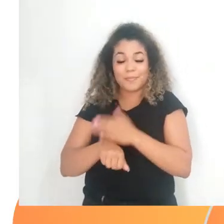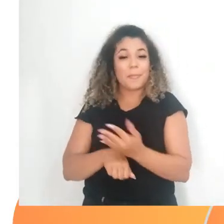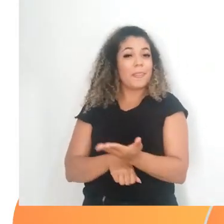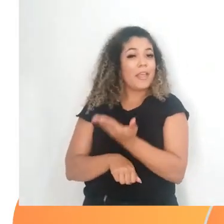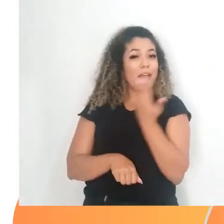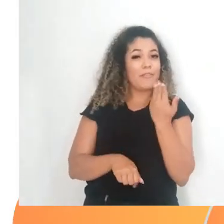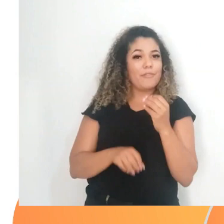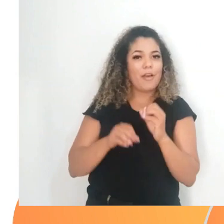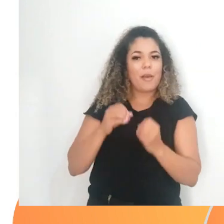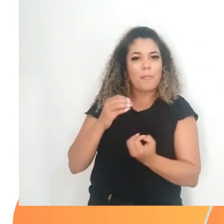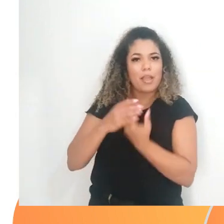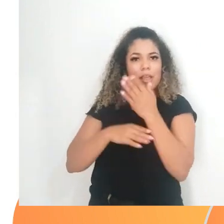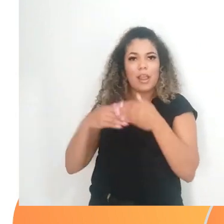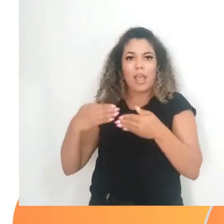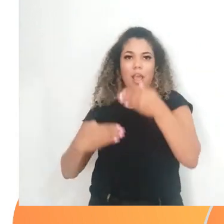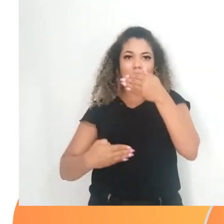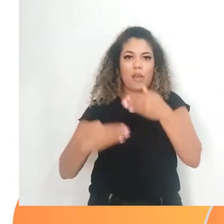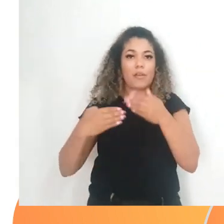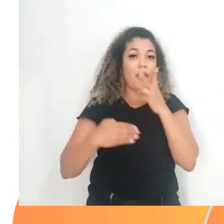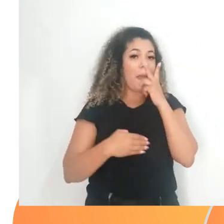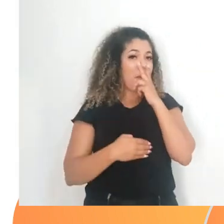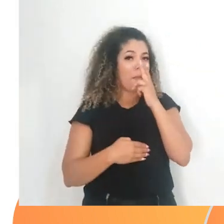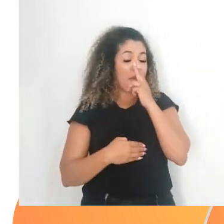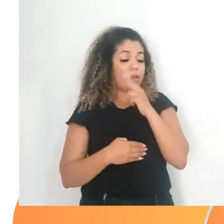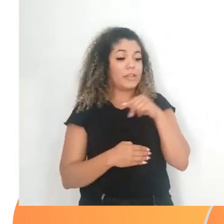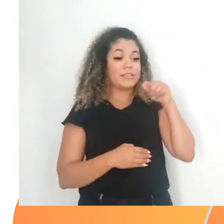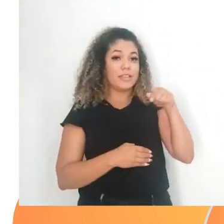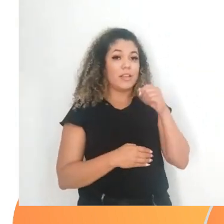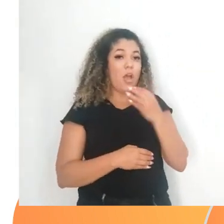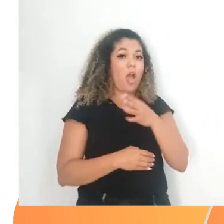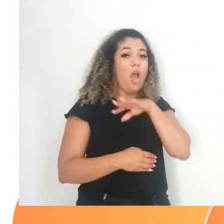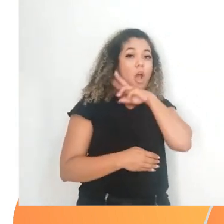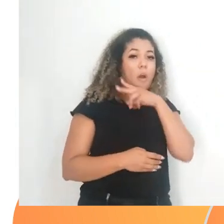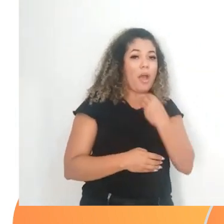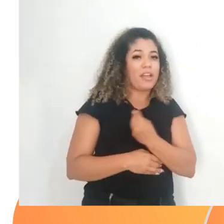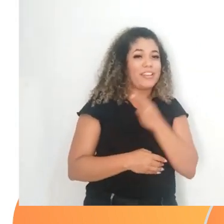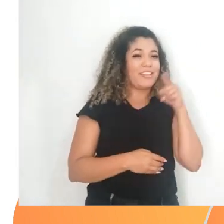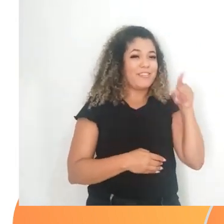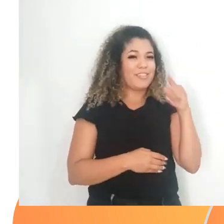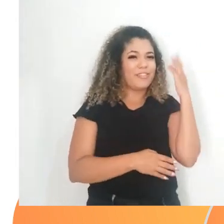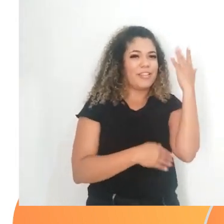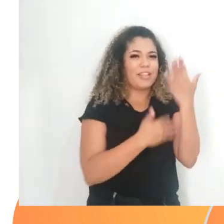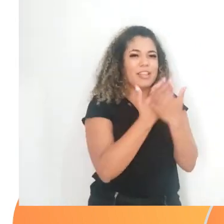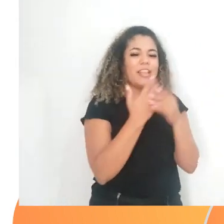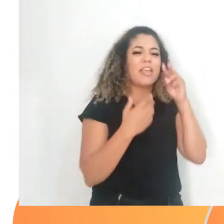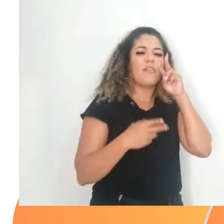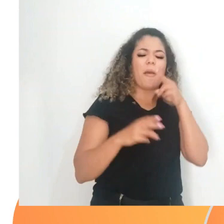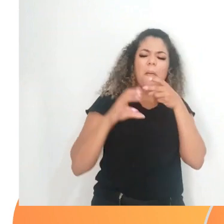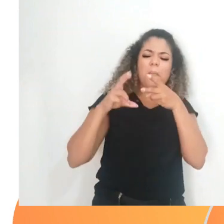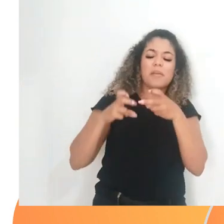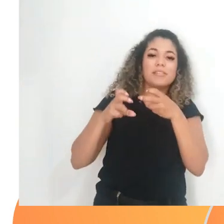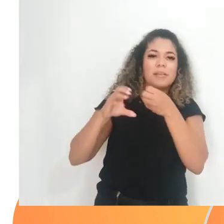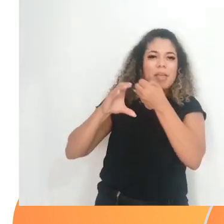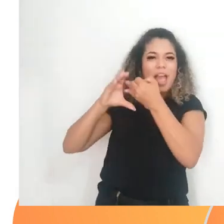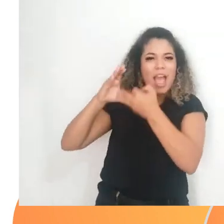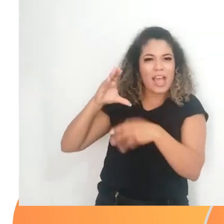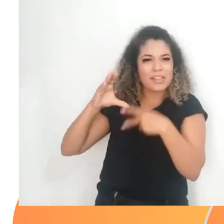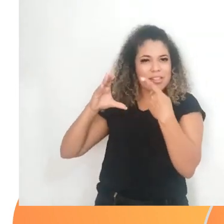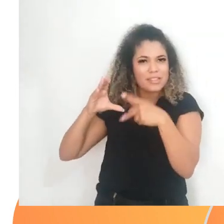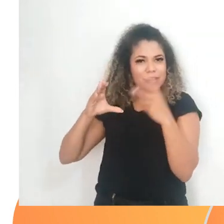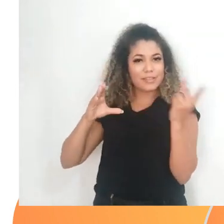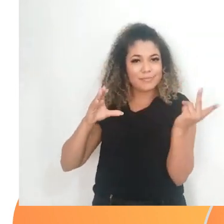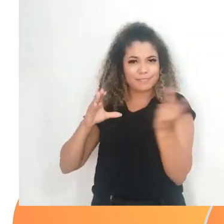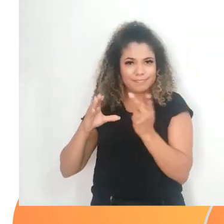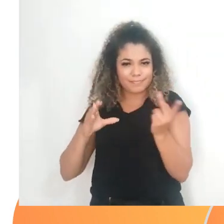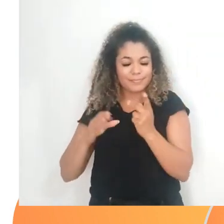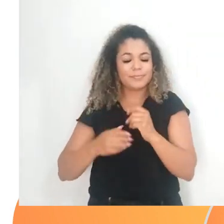Nós vamos montar um robô que se assemelhe a um animal arbóreo e a partir daí vamos ver as características semelhantes entre